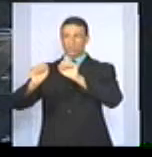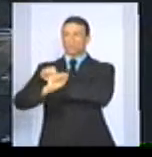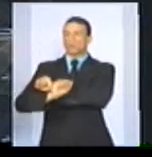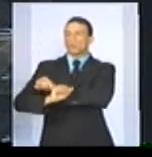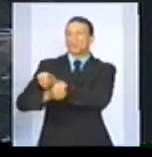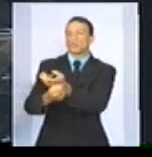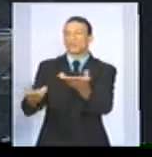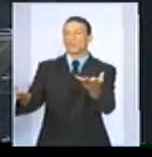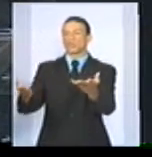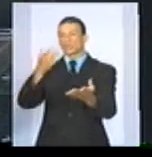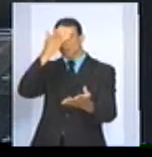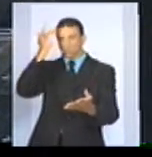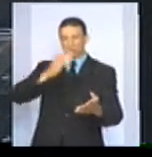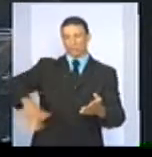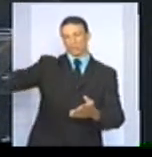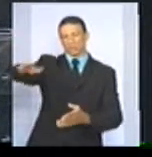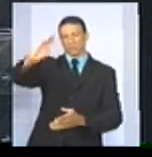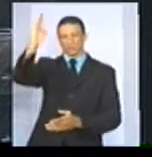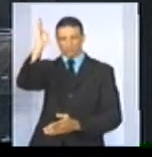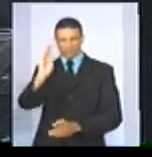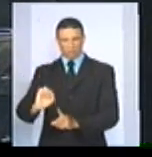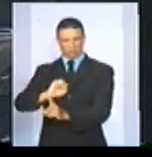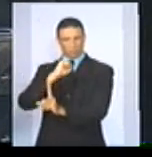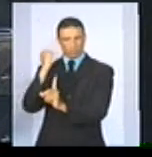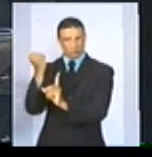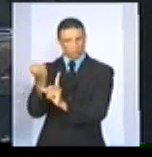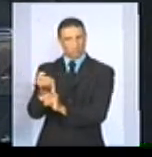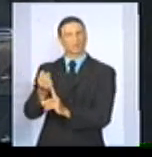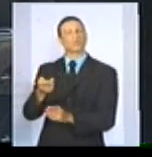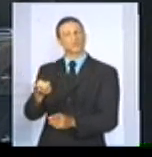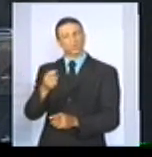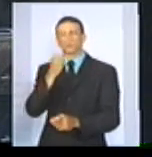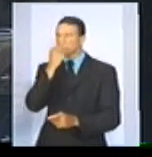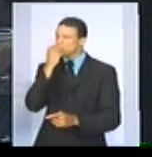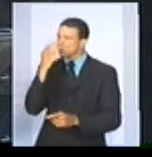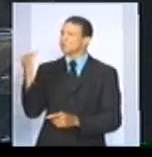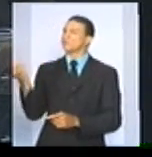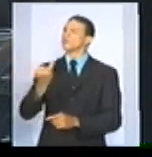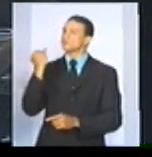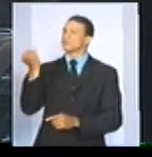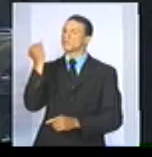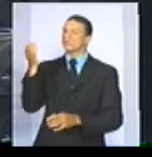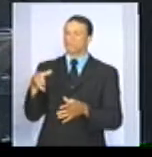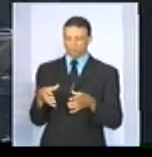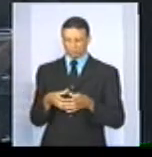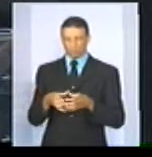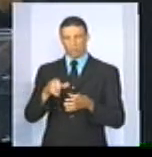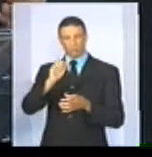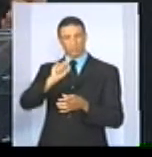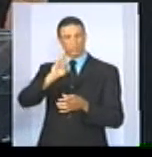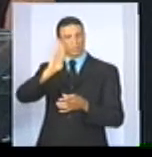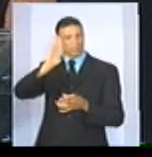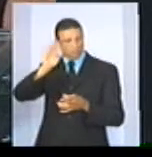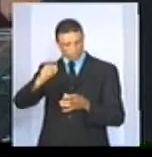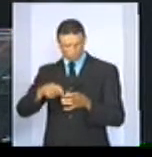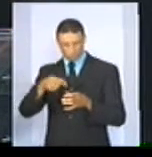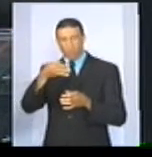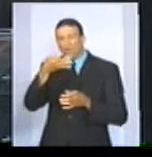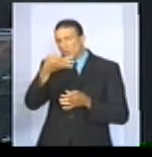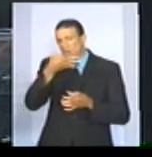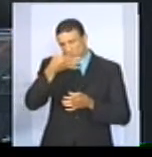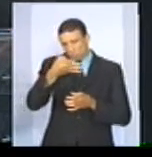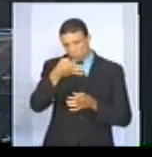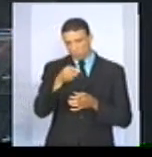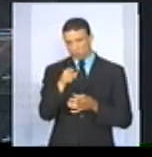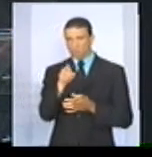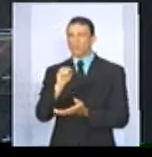brasileiros. Ela é nova e tinha objetivos novos, objetivos importantes. A visão da ABRA é de que ela atingiu algum desses, mas deixou